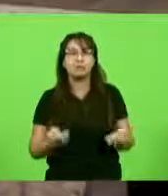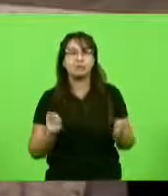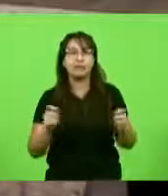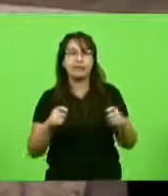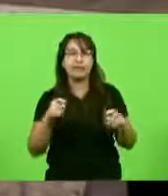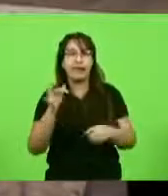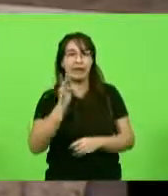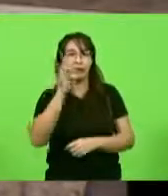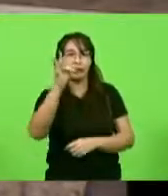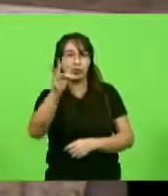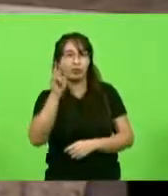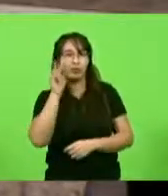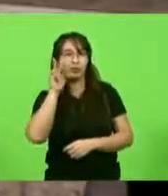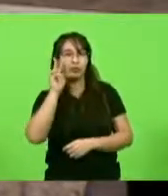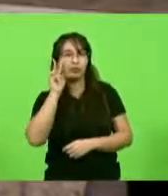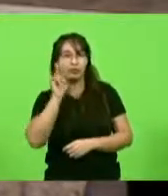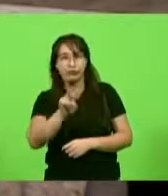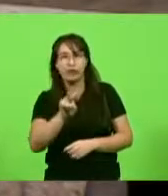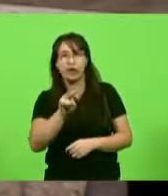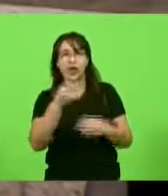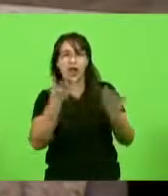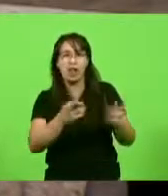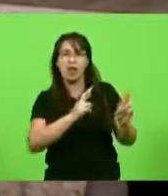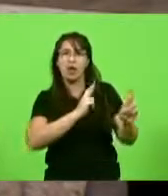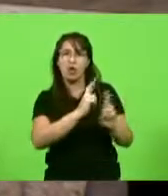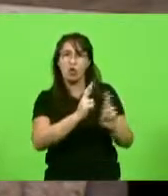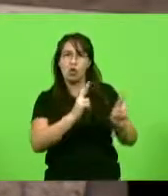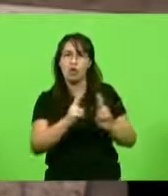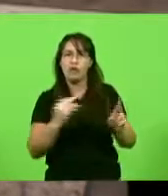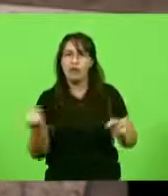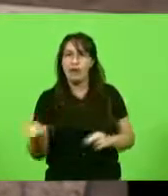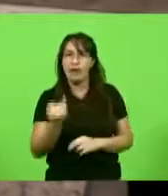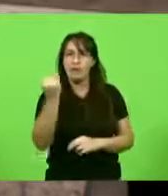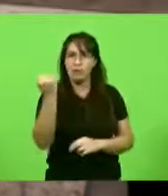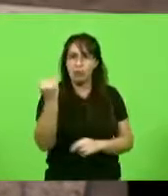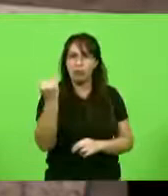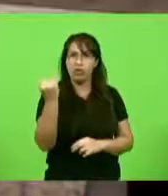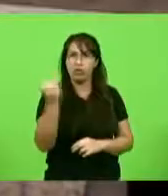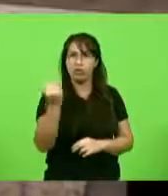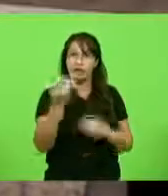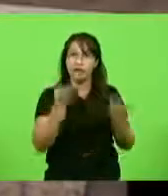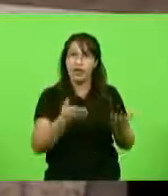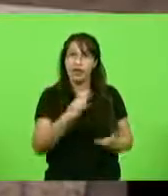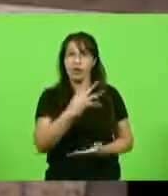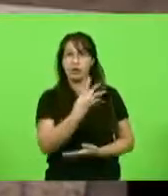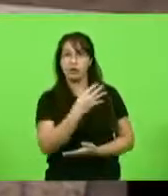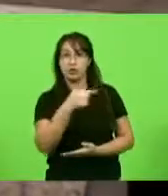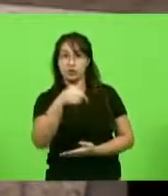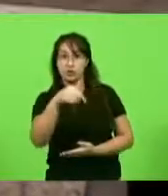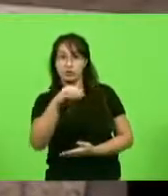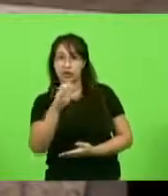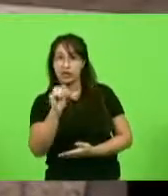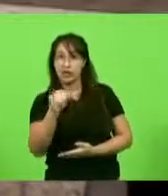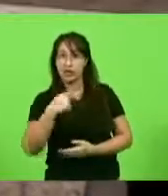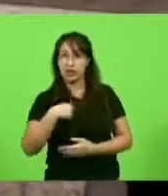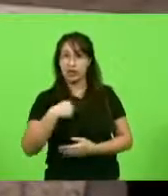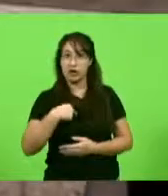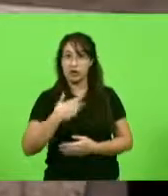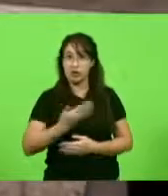túnel de rodovias tão importantes, deputado Marcos Vieira, como a 470, eu que sou do Alto Vale do Itajaí,